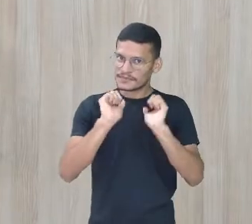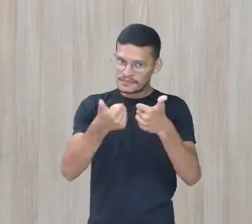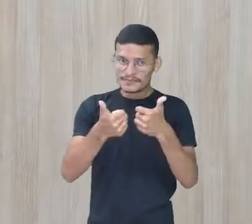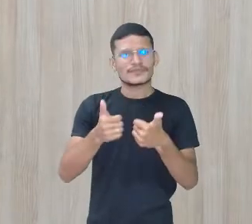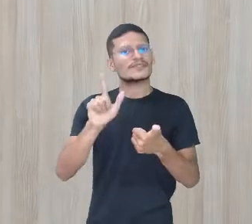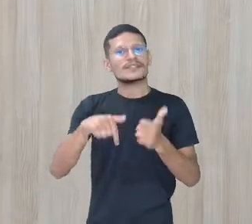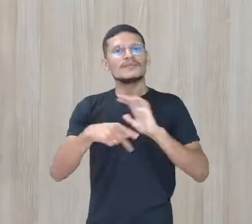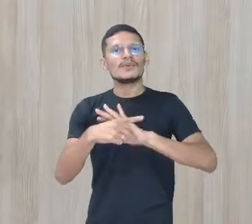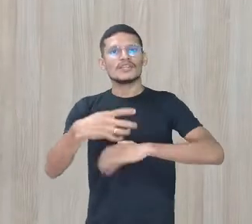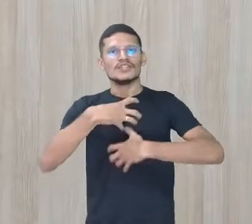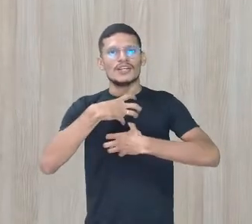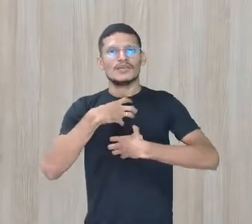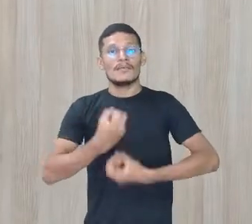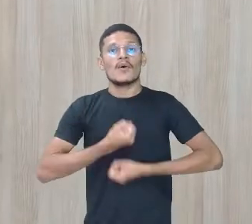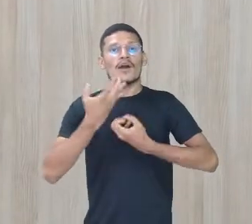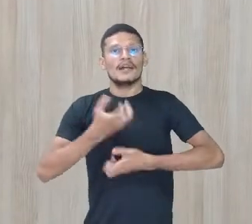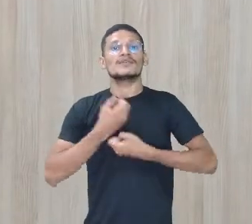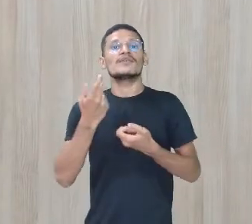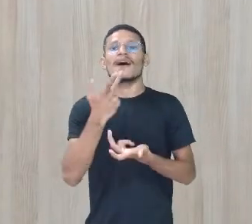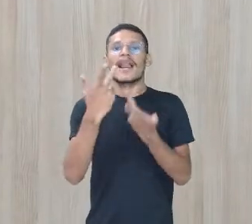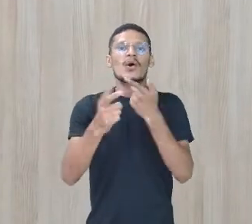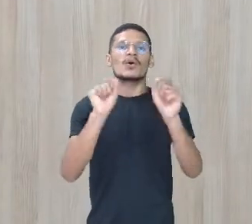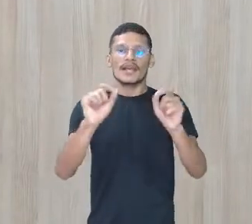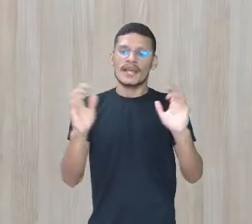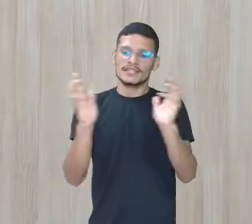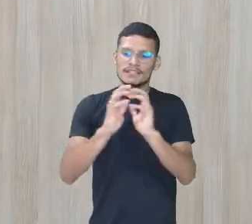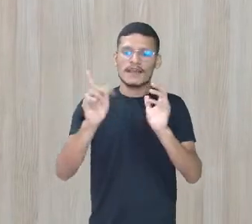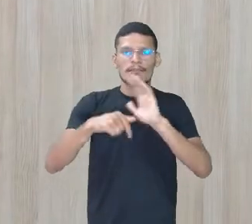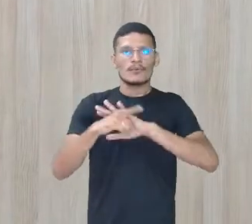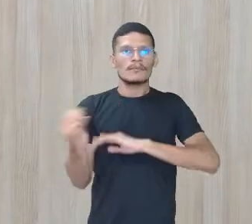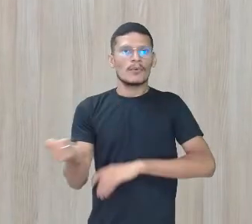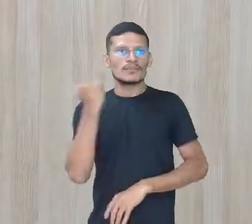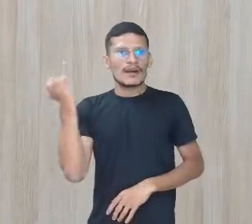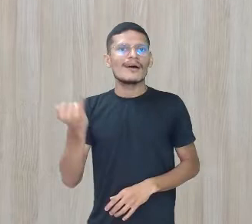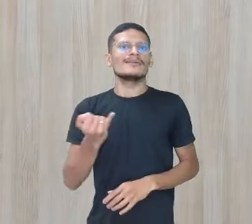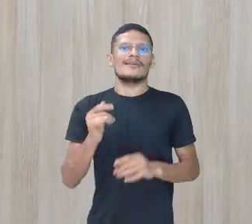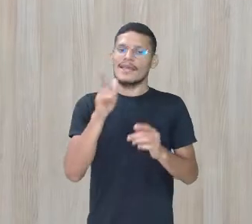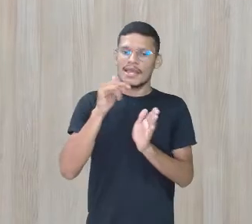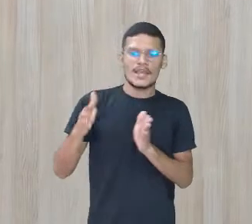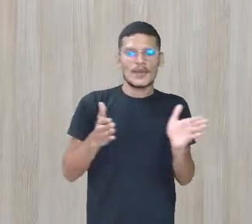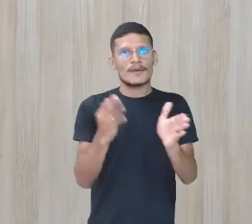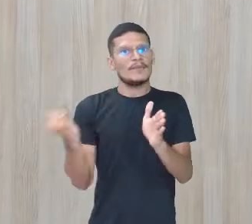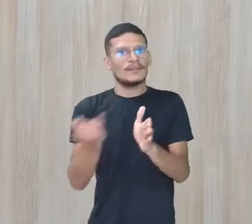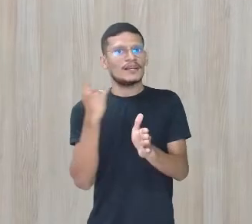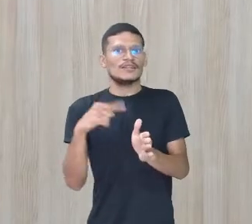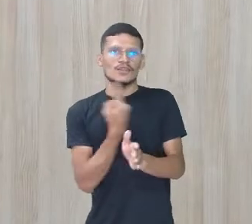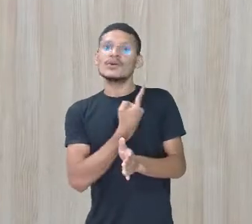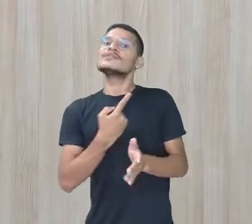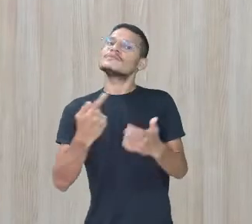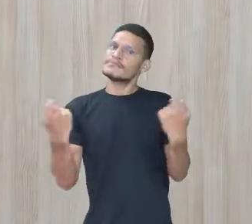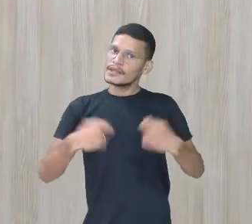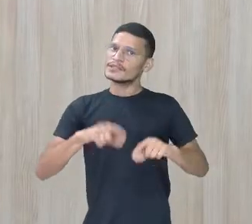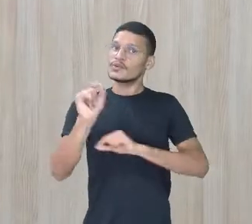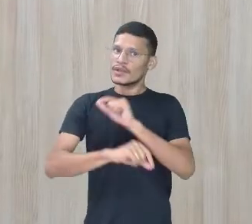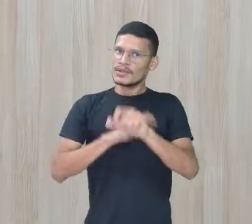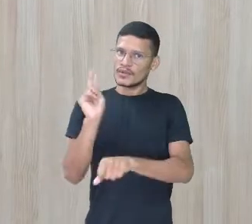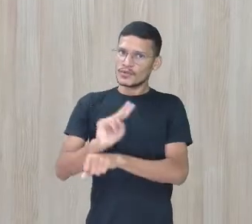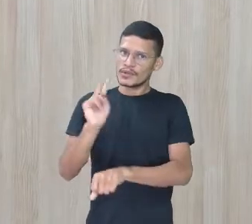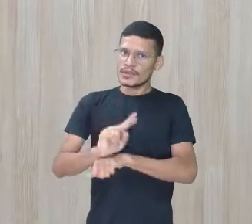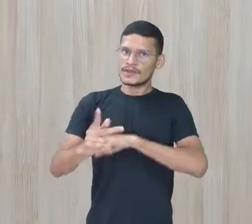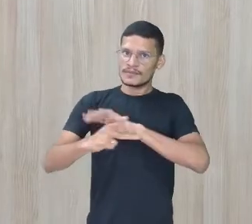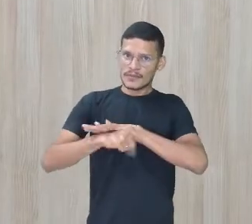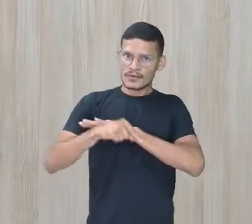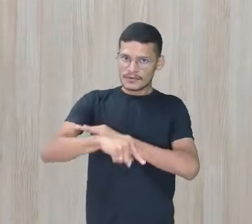uma forma poética de dizer que a cidade do Recife é muito importante, de que o rio é muito importante para nós e nós realmente precisamos cuidar